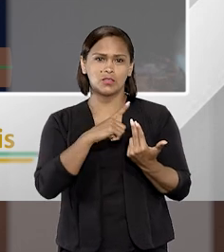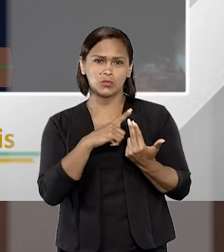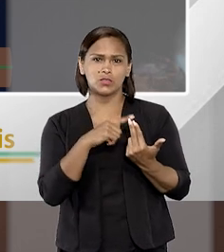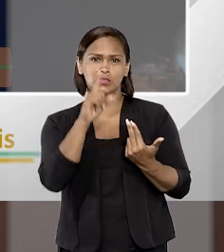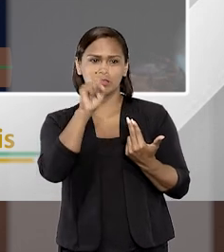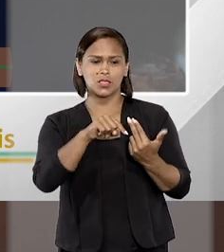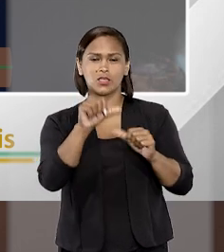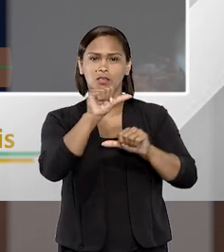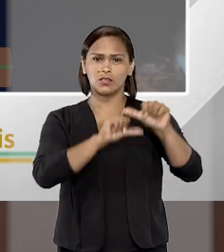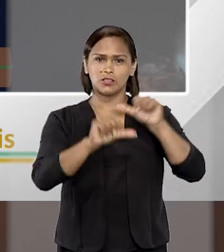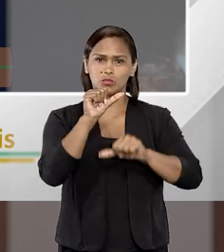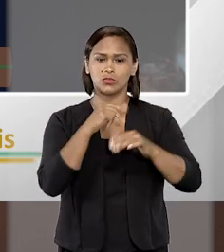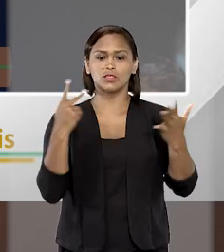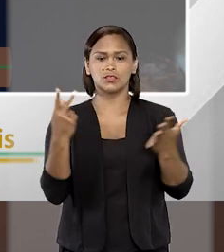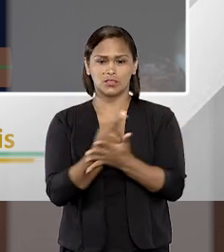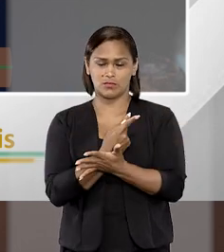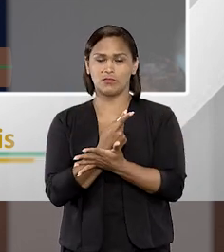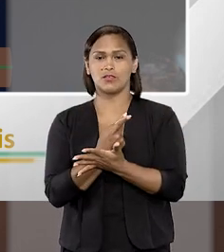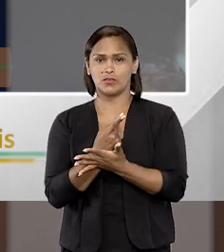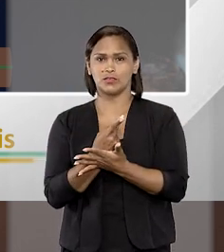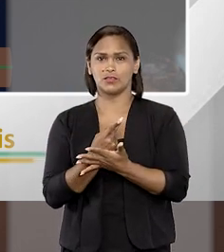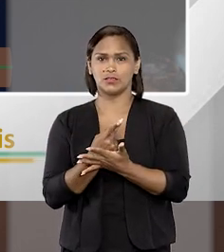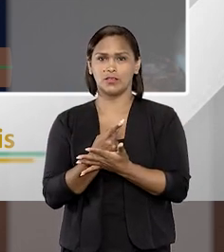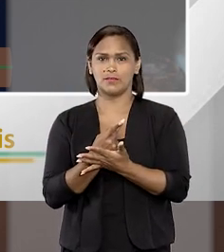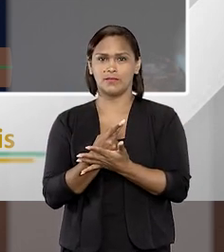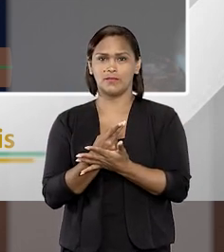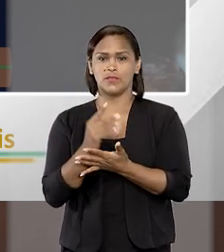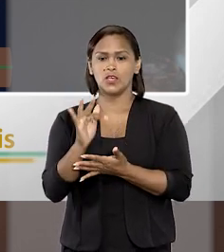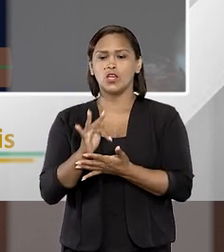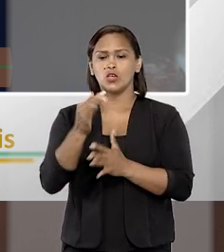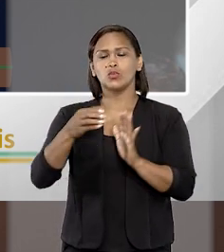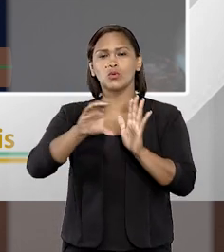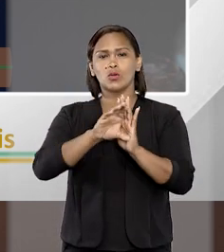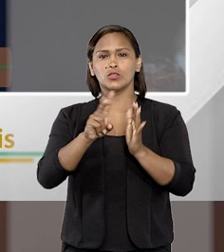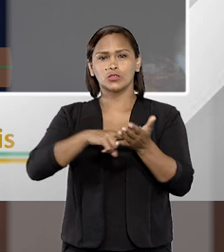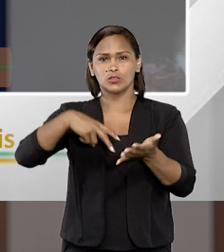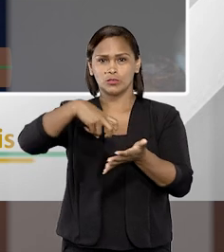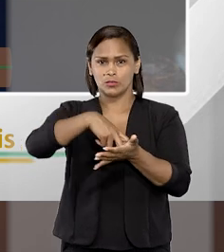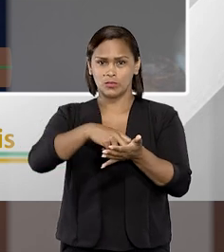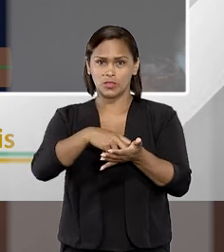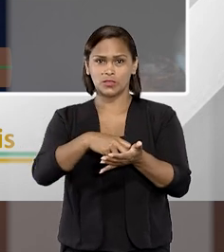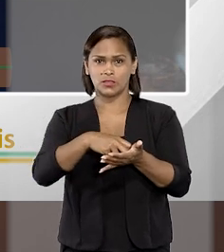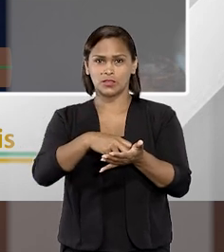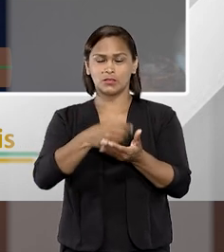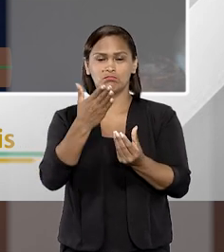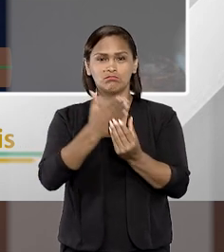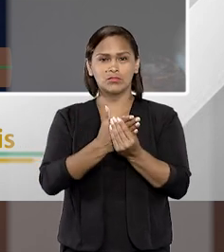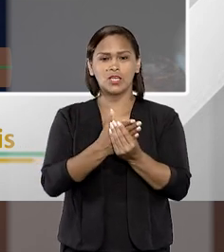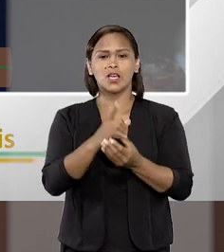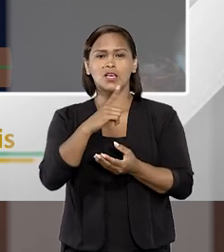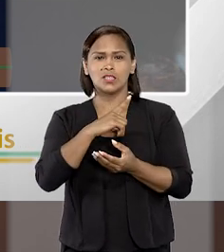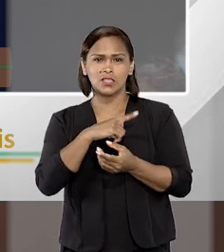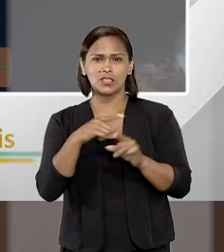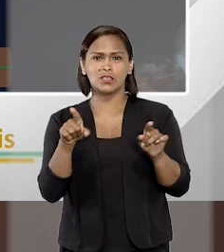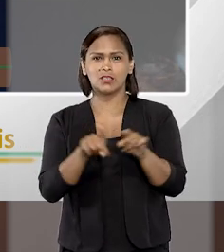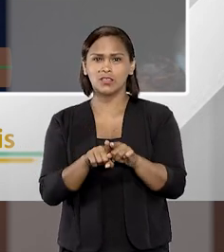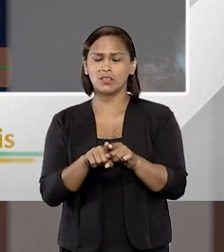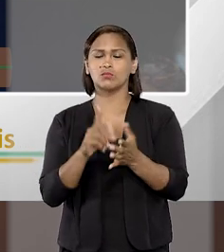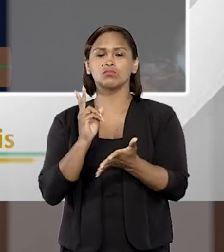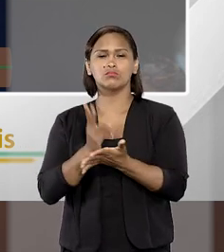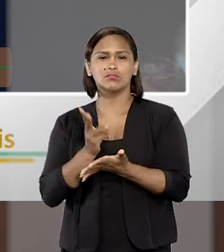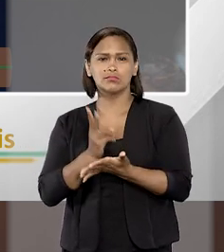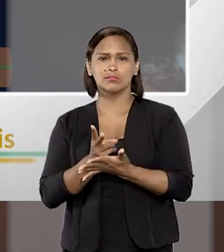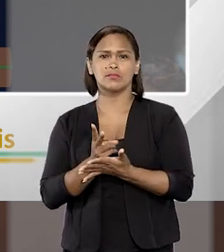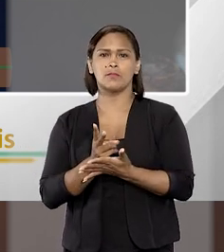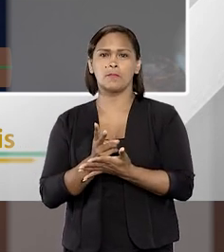as mudanças que eventualmente venham a ser feitas no código de processo penal ainda assim mas teremos que